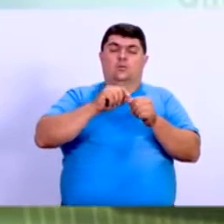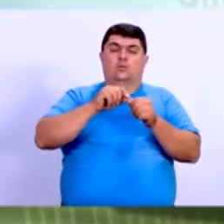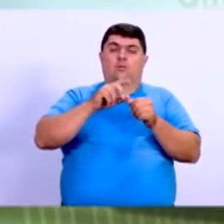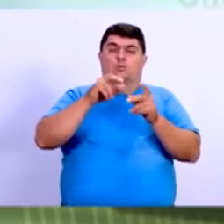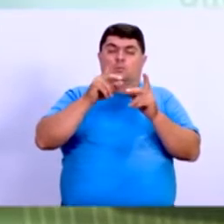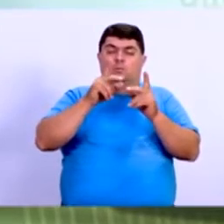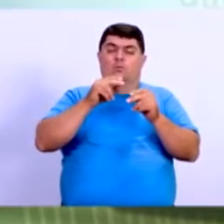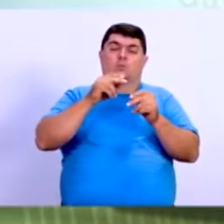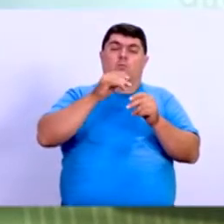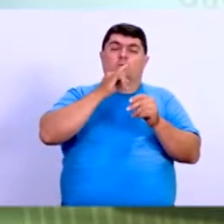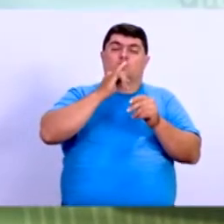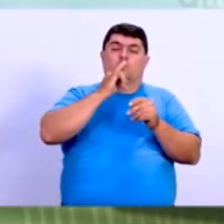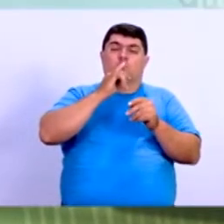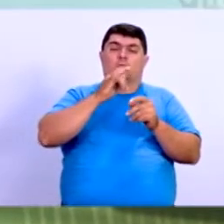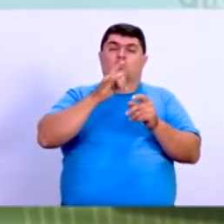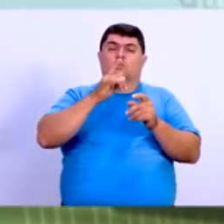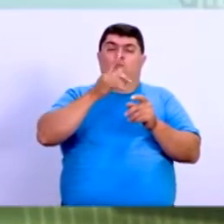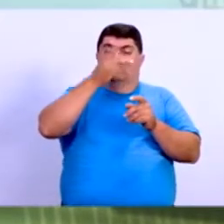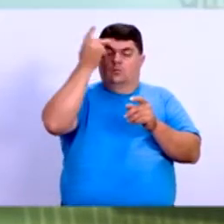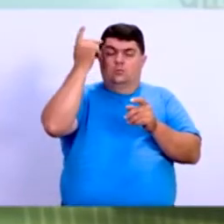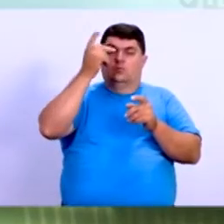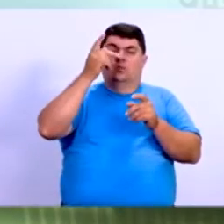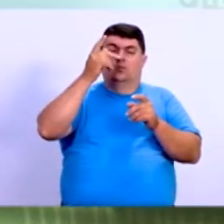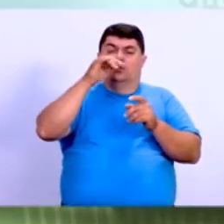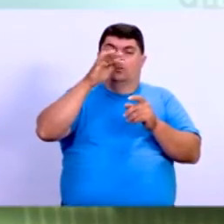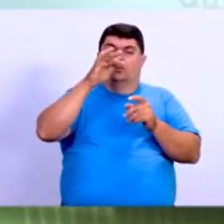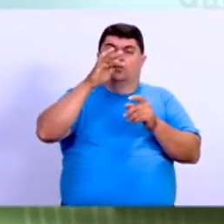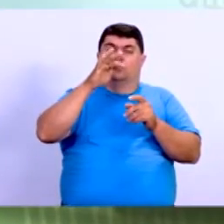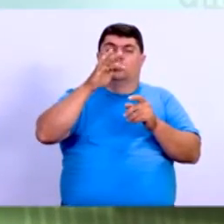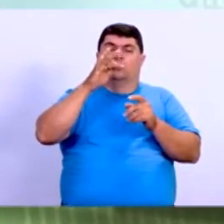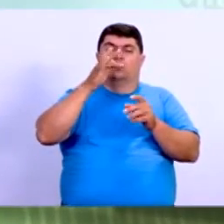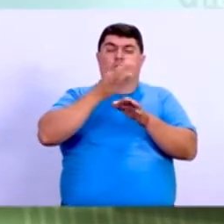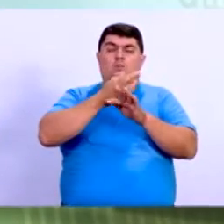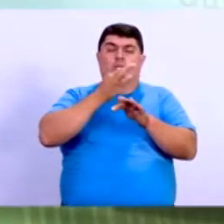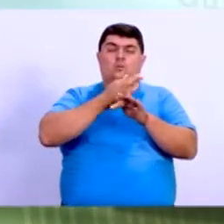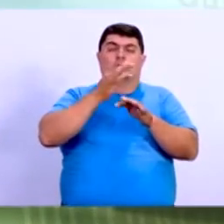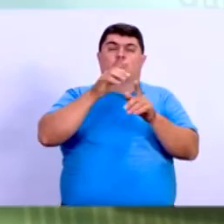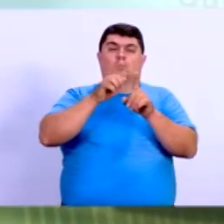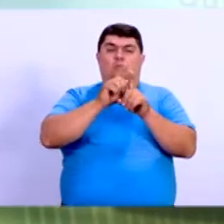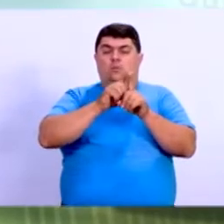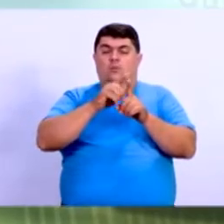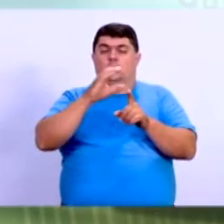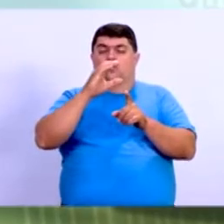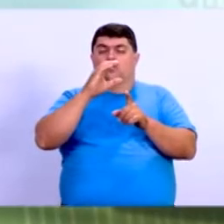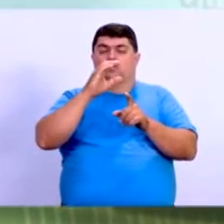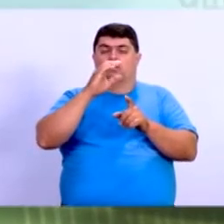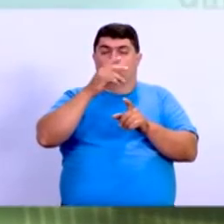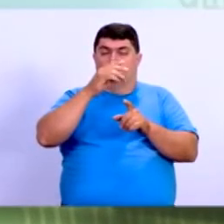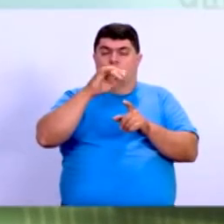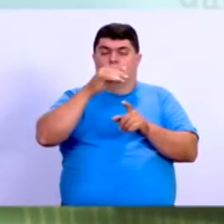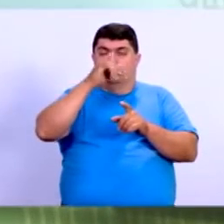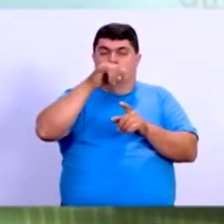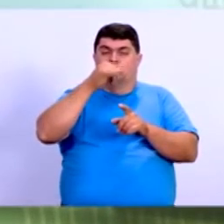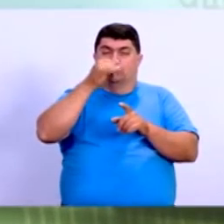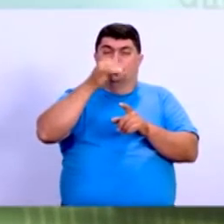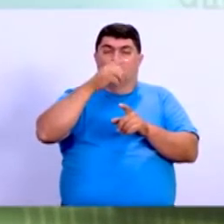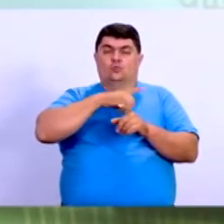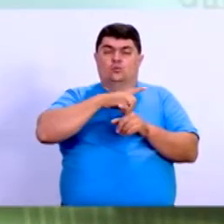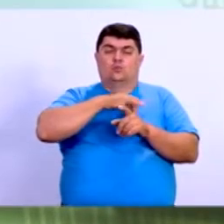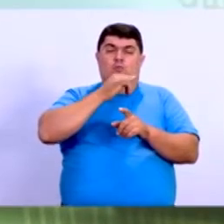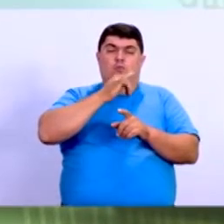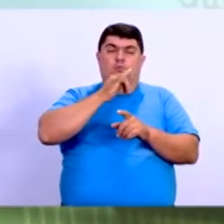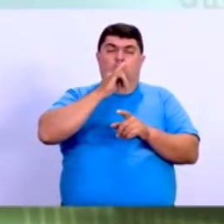jurídica, certo? Onde a pessoa física ela tinha o quê? Tinha CPF. E a pessoa jurídica tinha o quê?